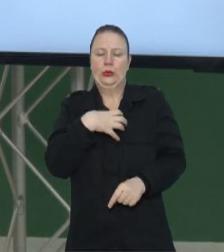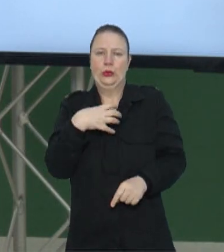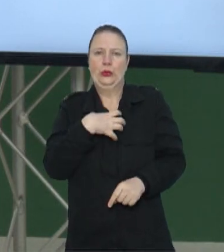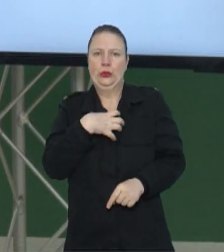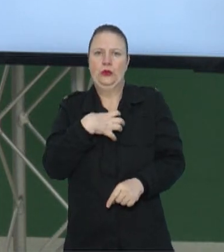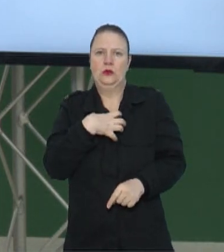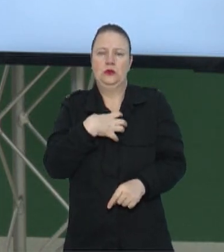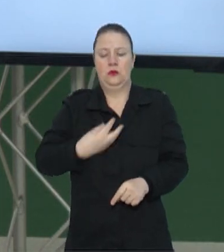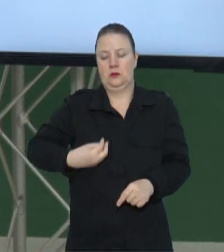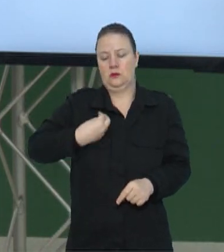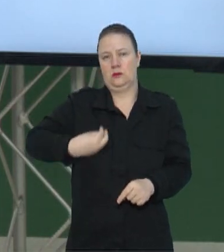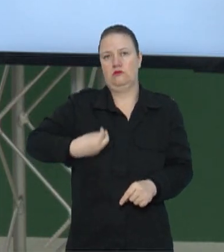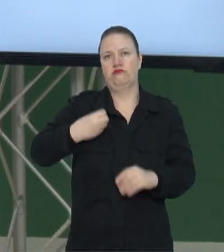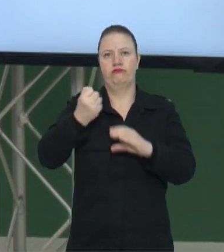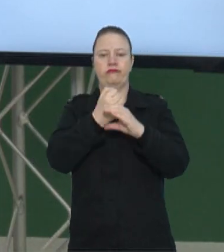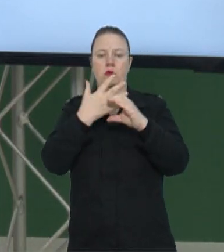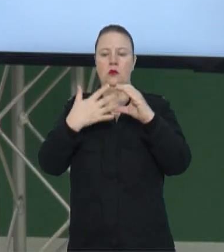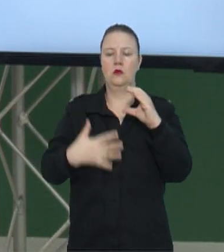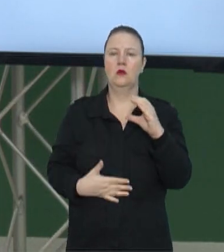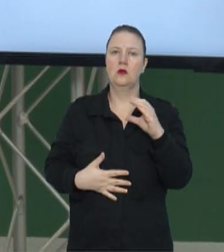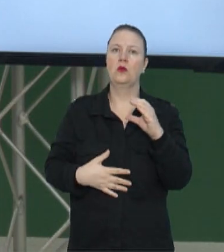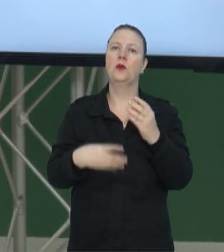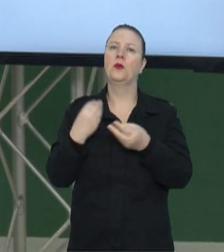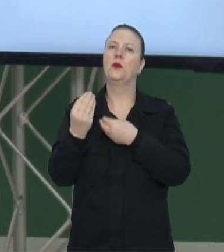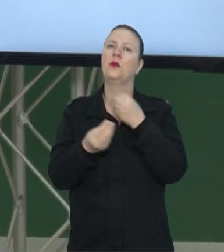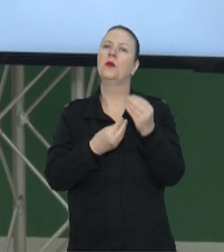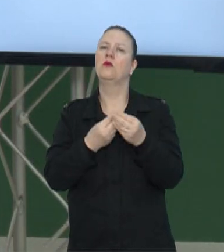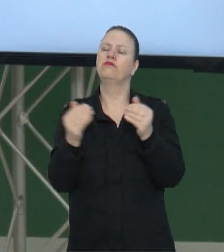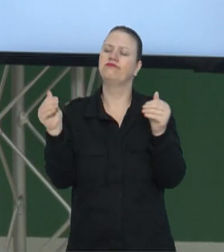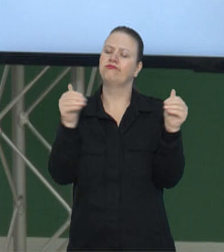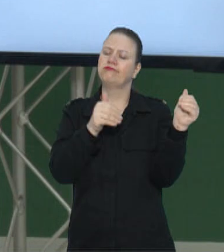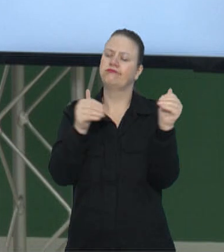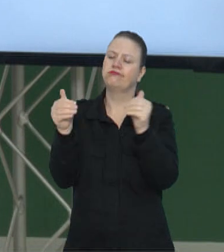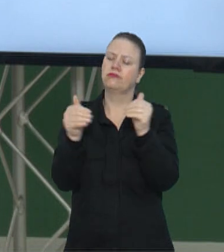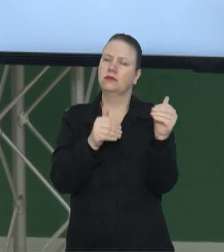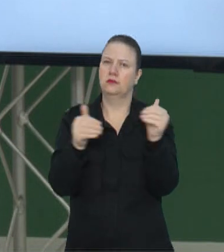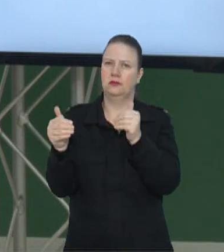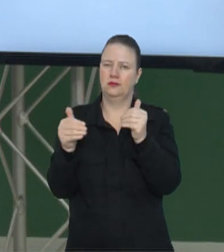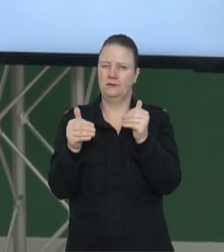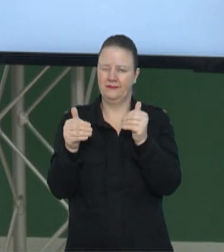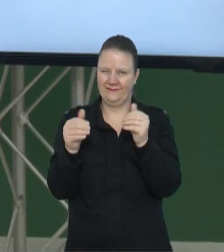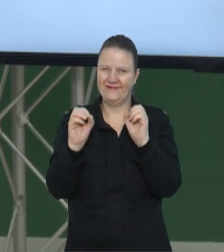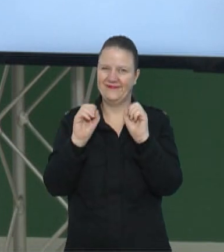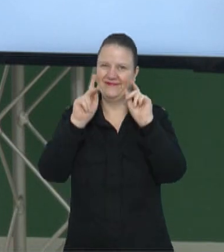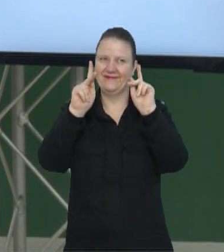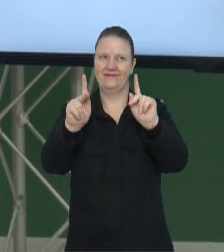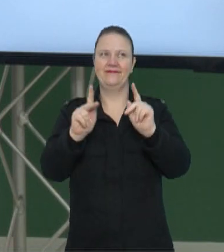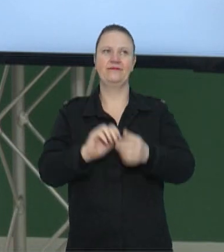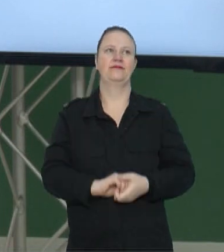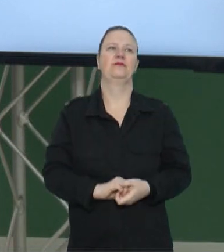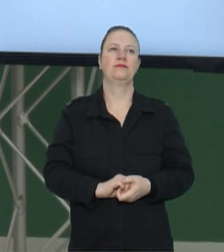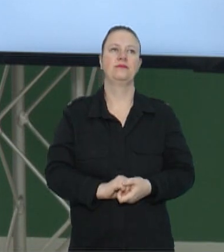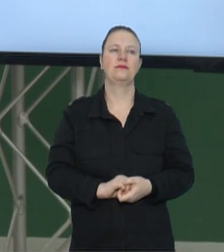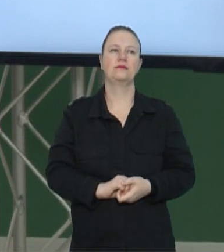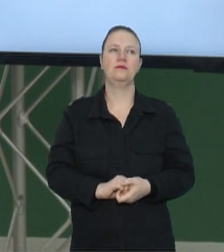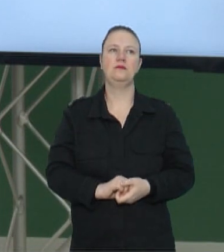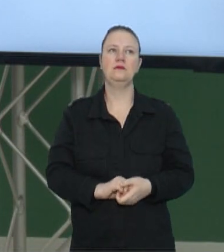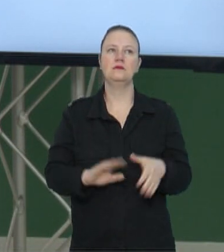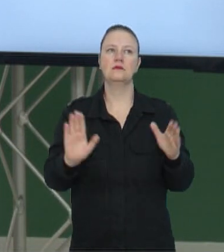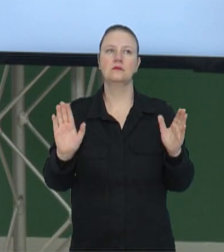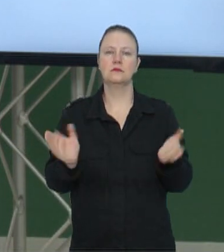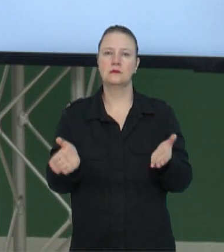viver, resultante desse processo aqui, certo? Continuando lá, então,